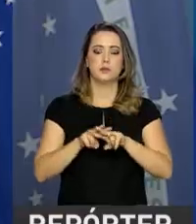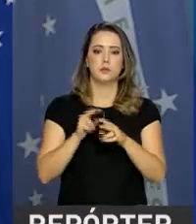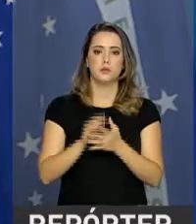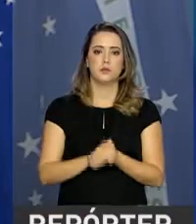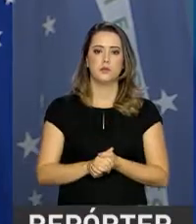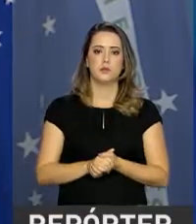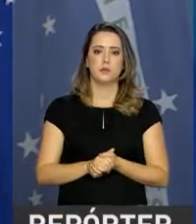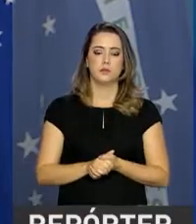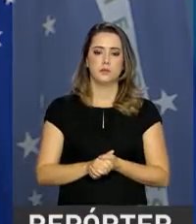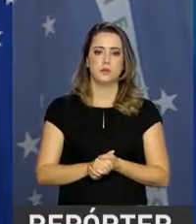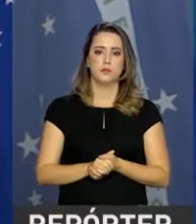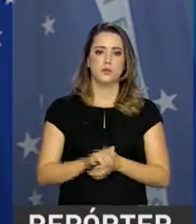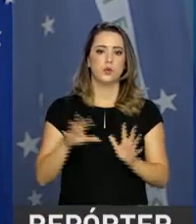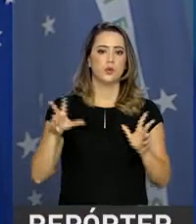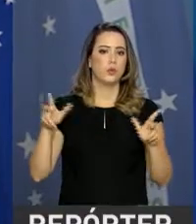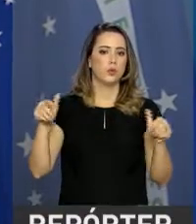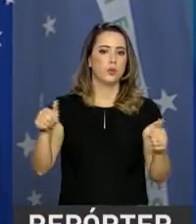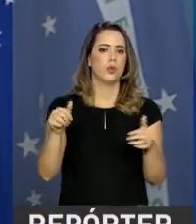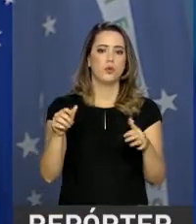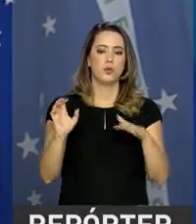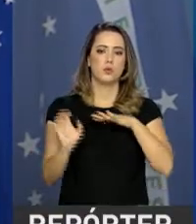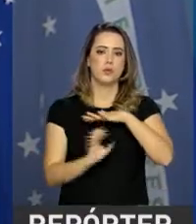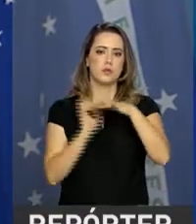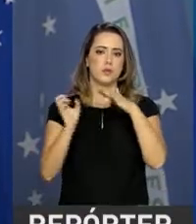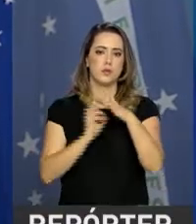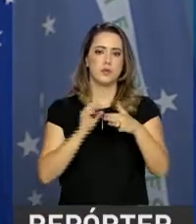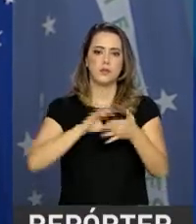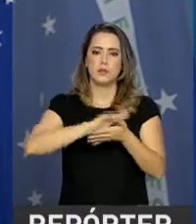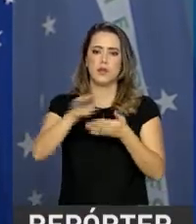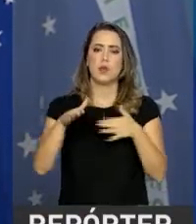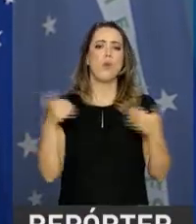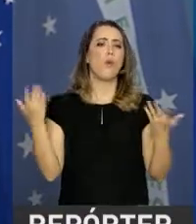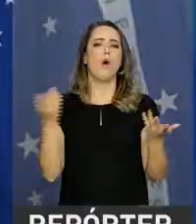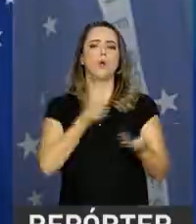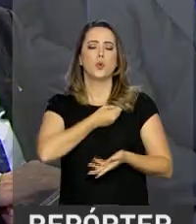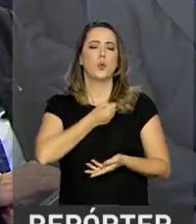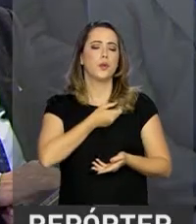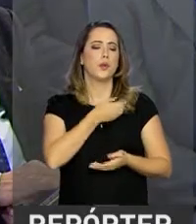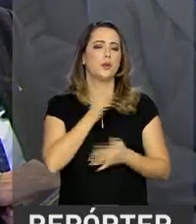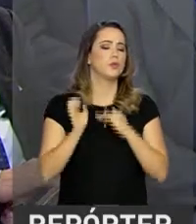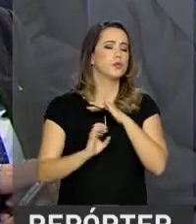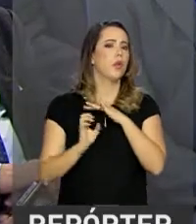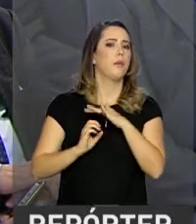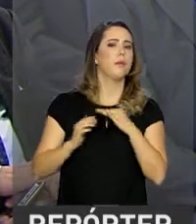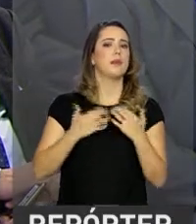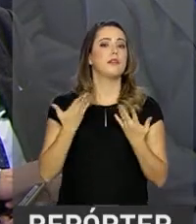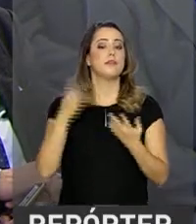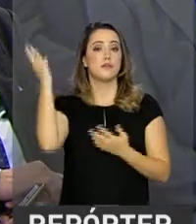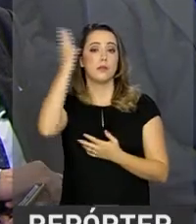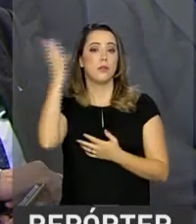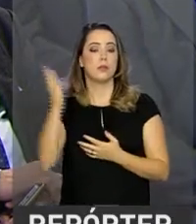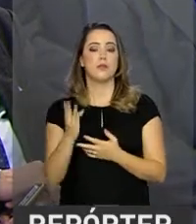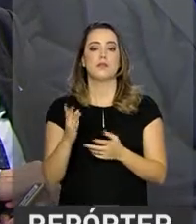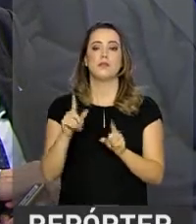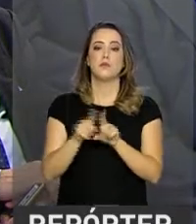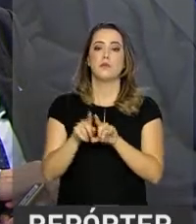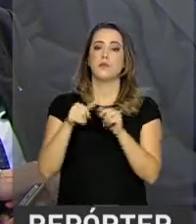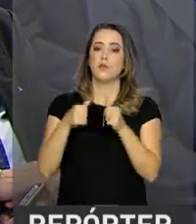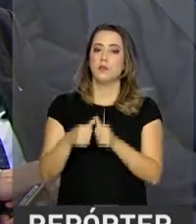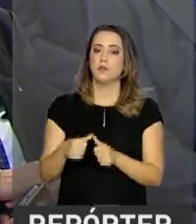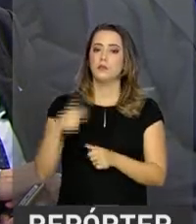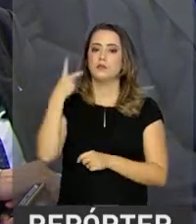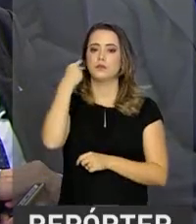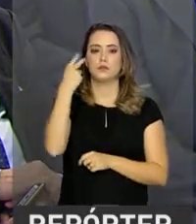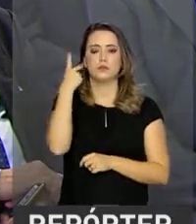aqueles empresários todos o brasil inteiro quanto temos um veículo pequeno grande empresário o empresário de maior dimensão estarão